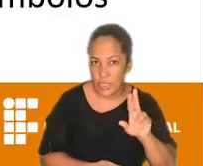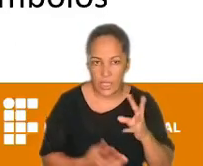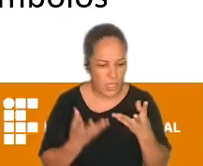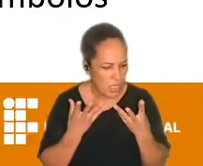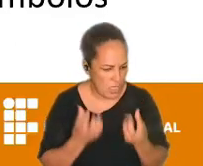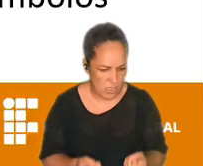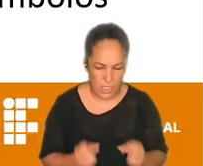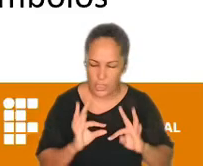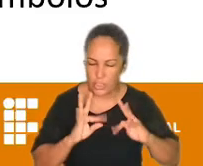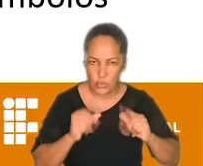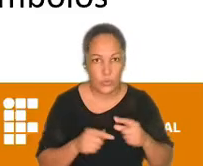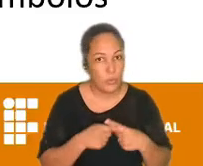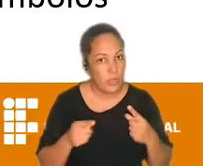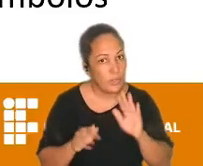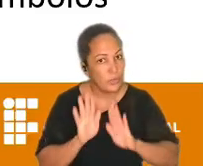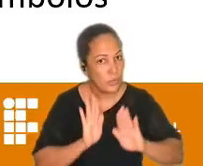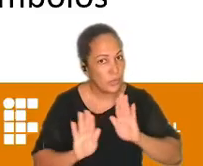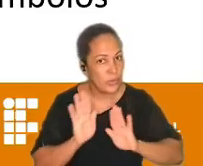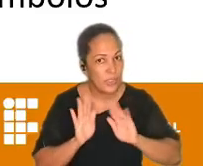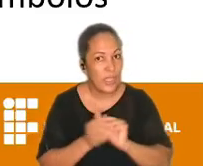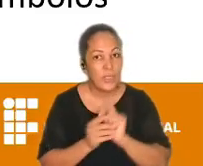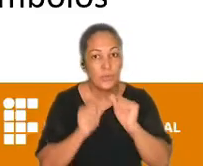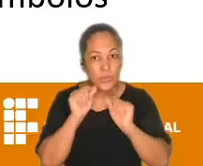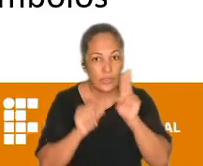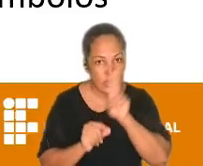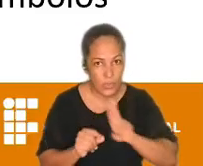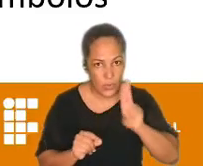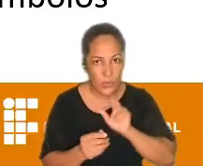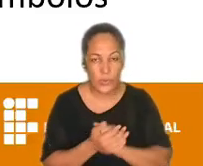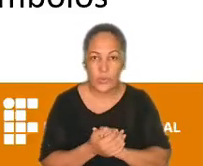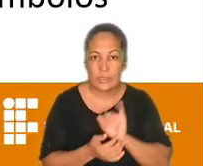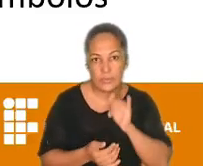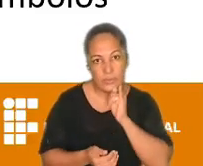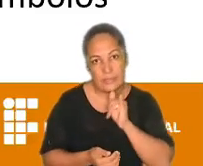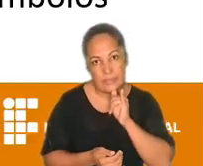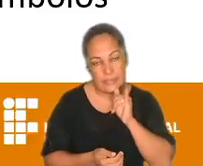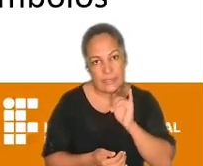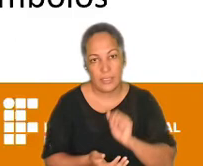mas cuidado, né, com o que você usa do varchar. Se for, por exemplo,